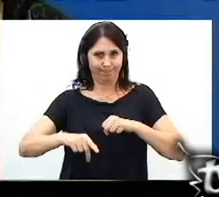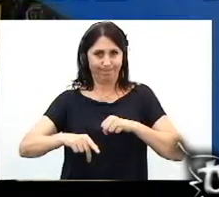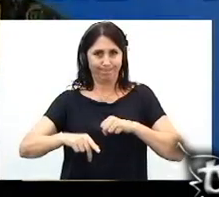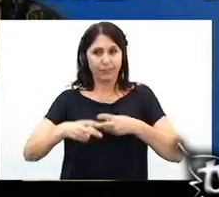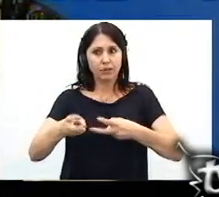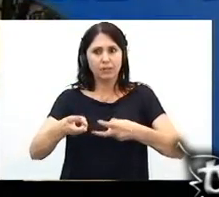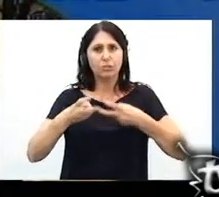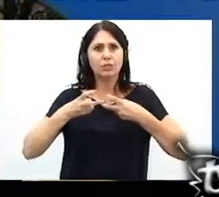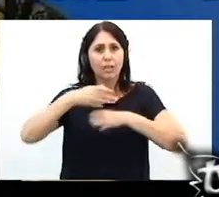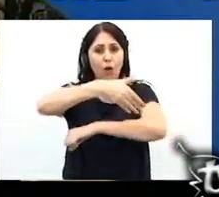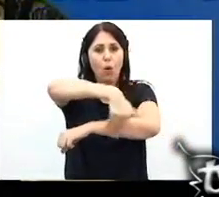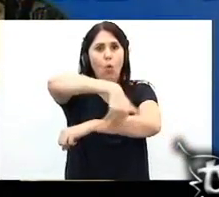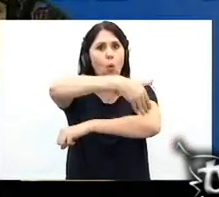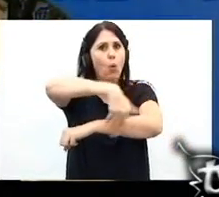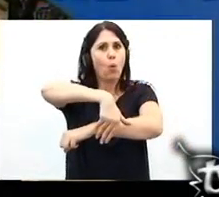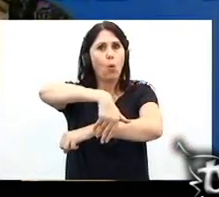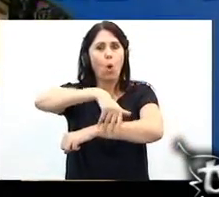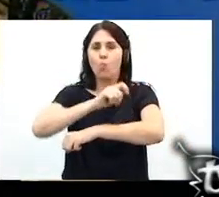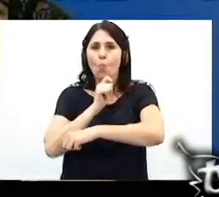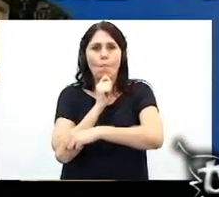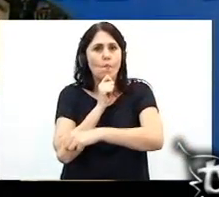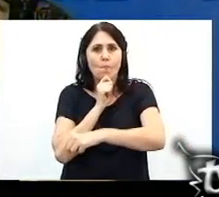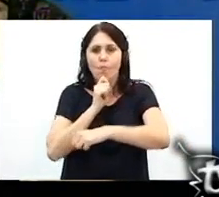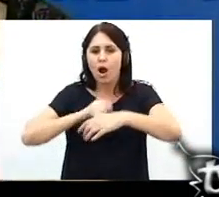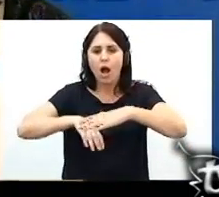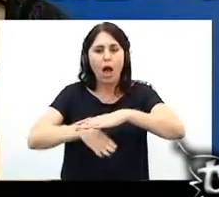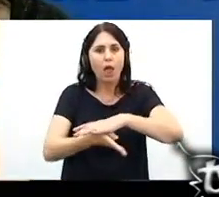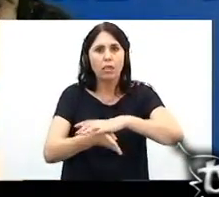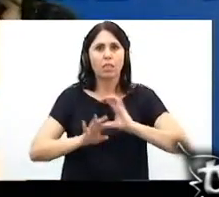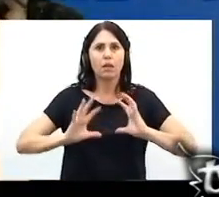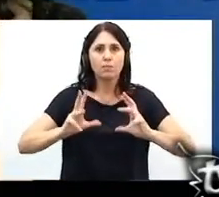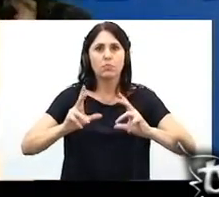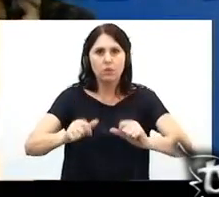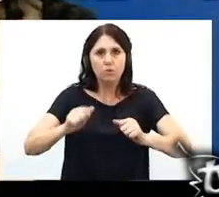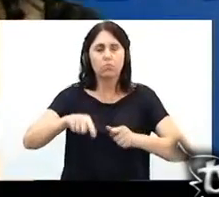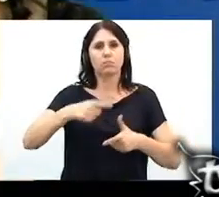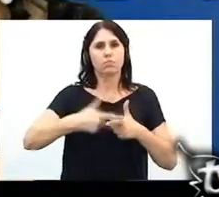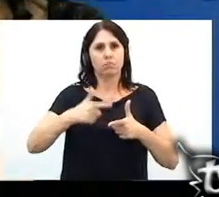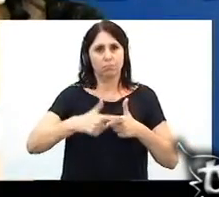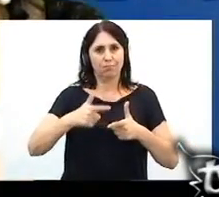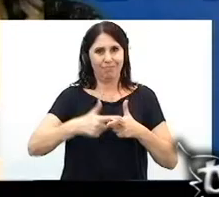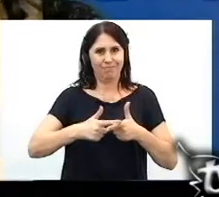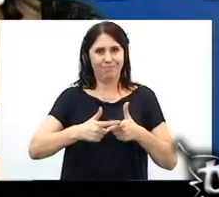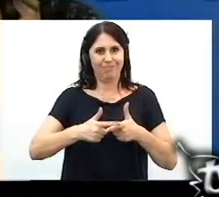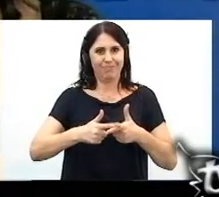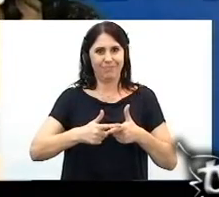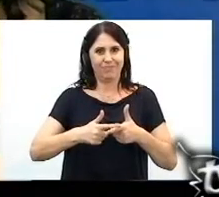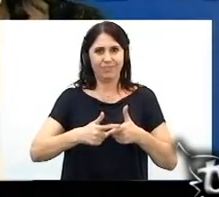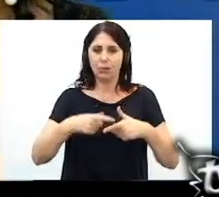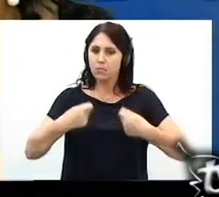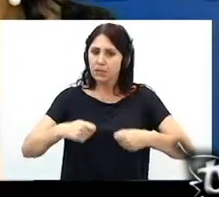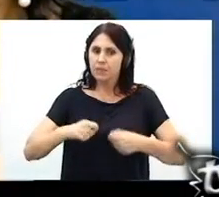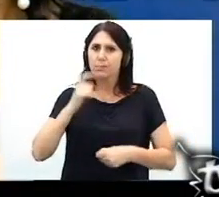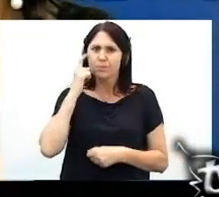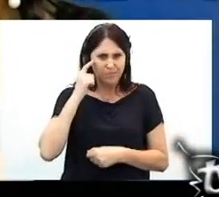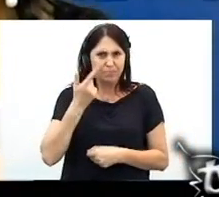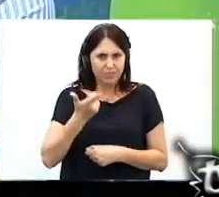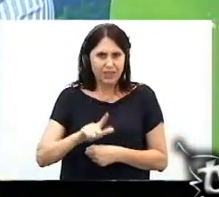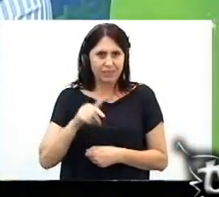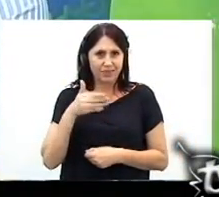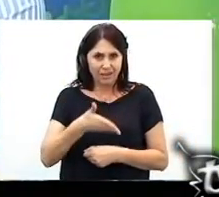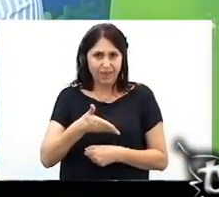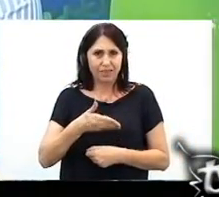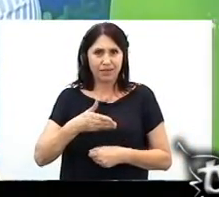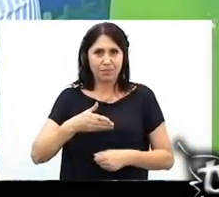até 400% nos últimos 10 anos. Tomando essa realidade para nós em Passo Fundo, a gente percebe que